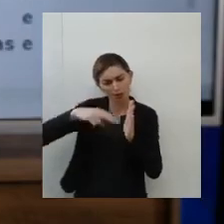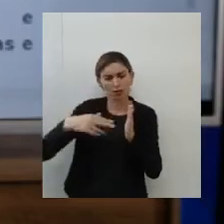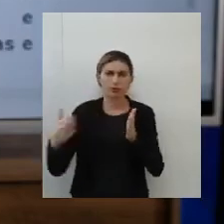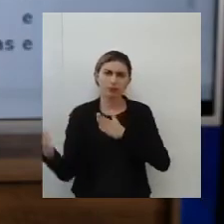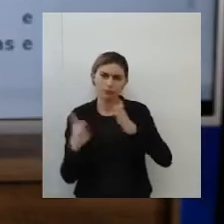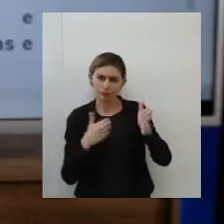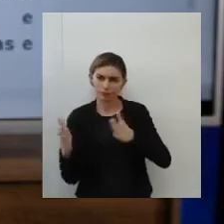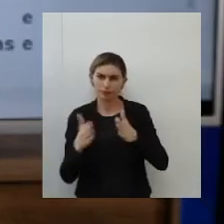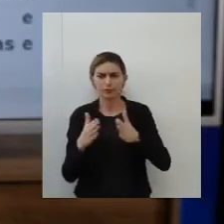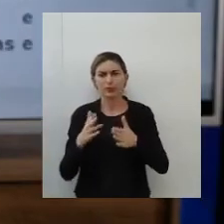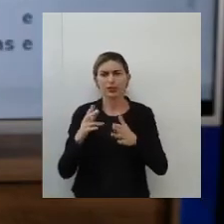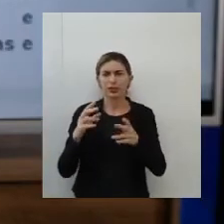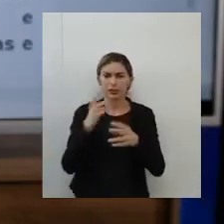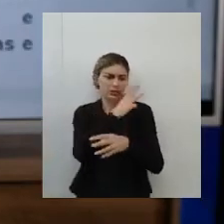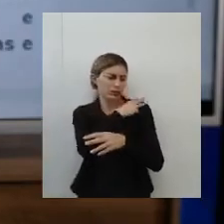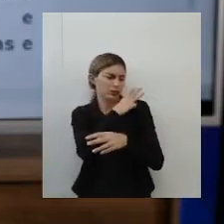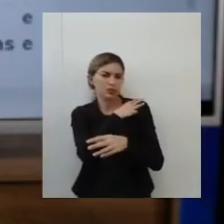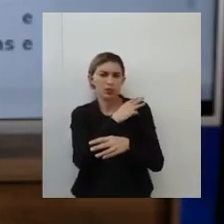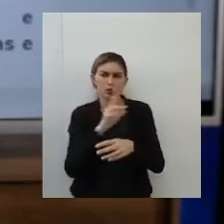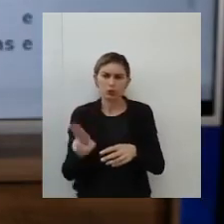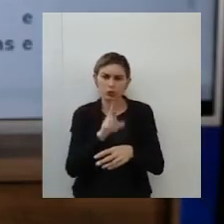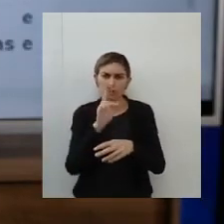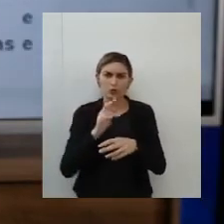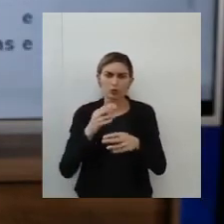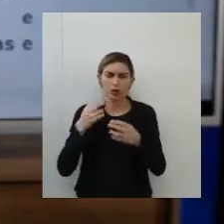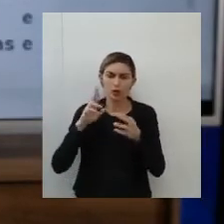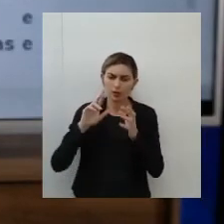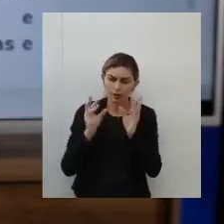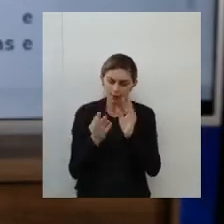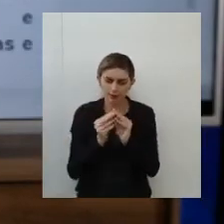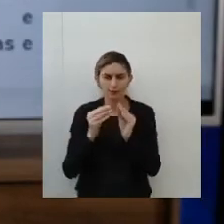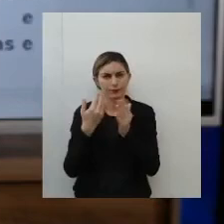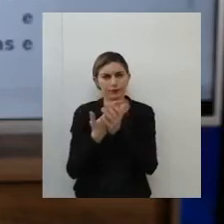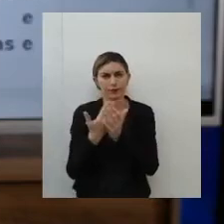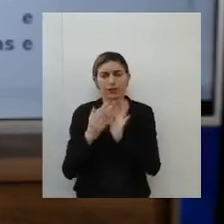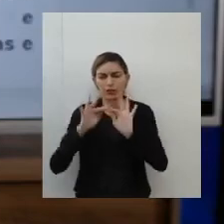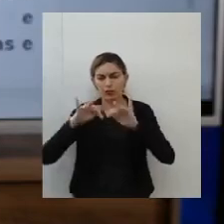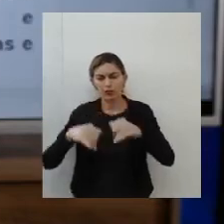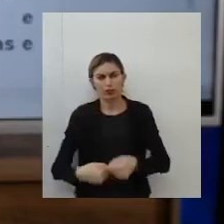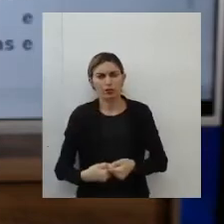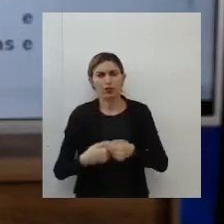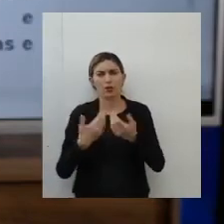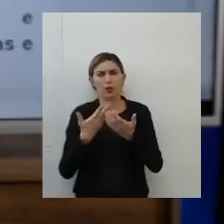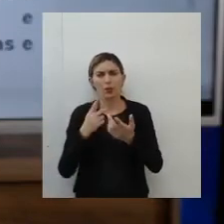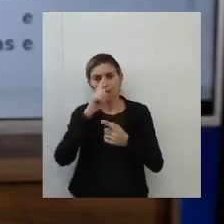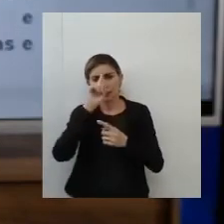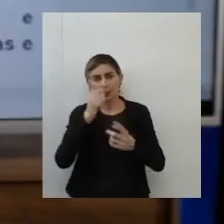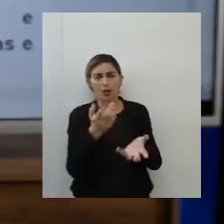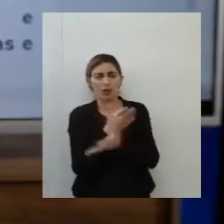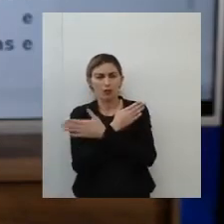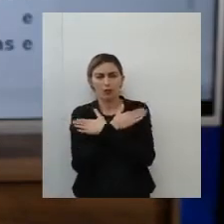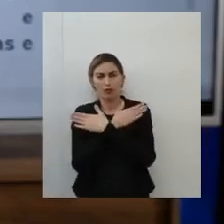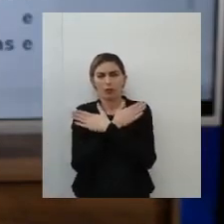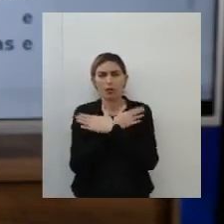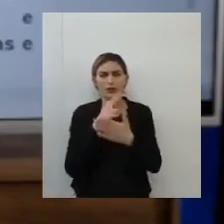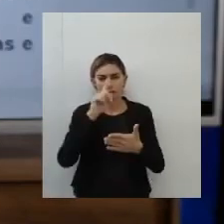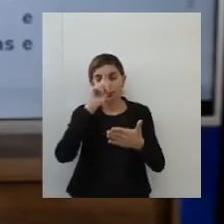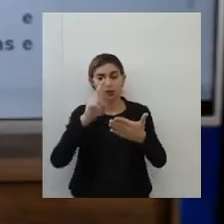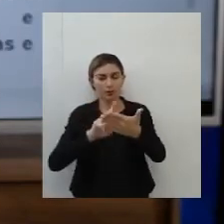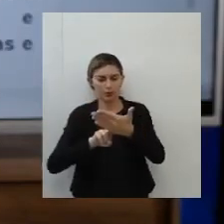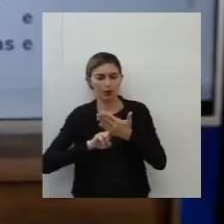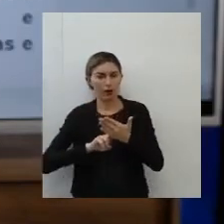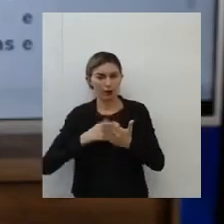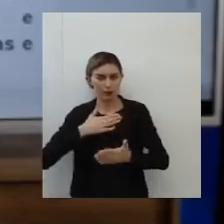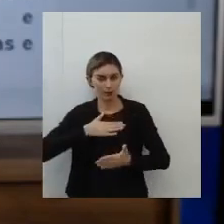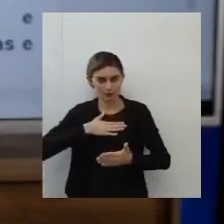período. Pessoal do terceiro ano, usa como revisão. E para encerrar, eu gostaria de mandar um abraço. Mandaram aqui para mim uma cartinha. O pessoal